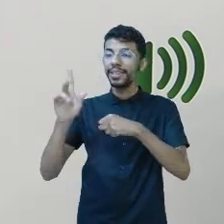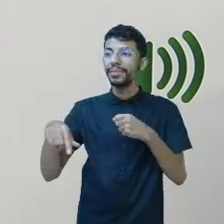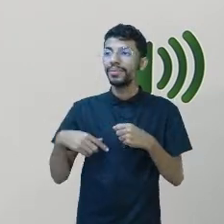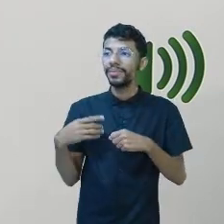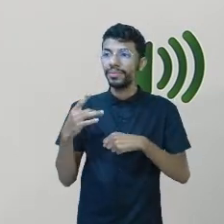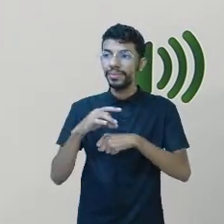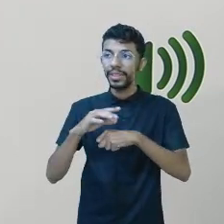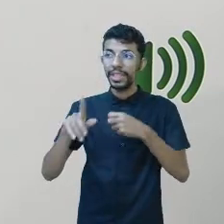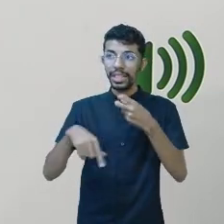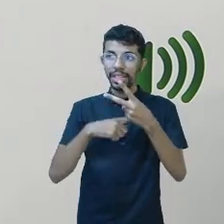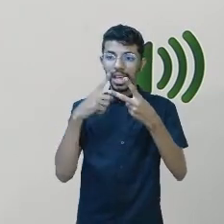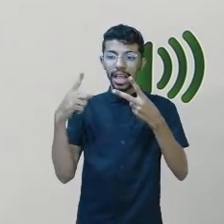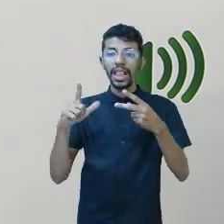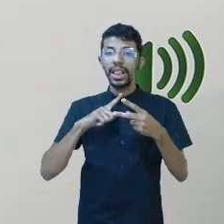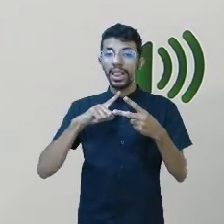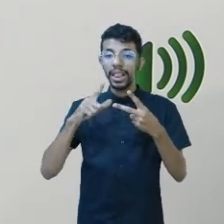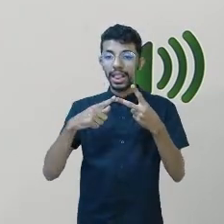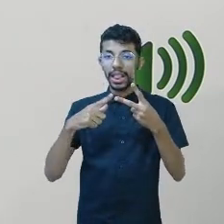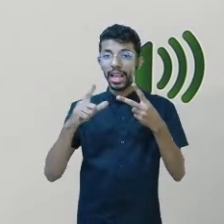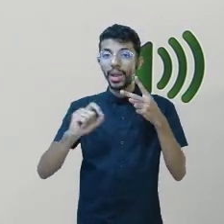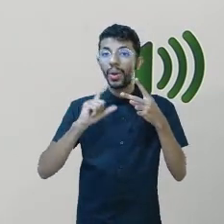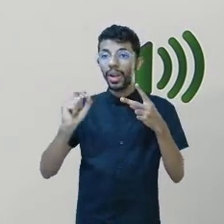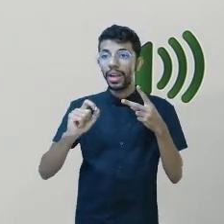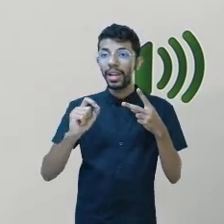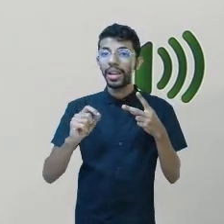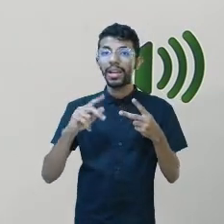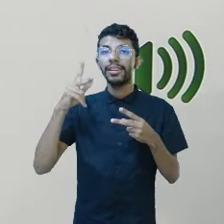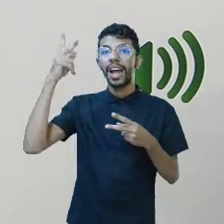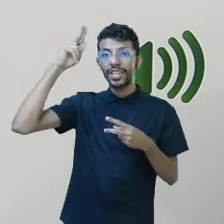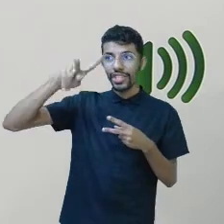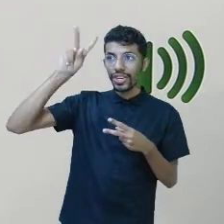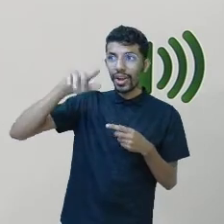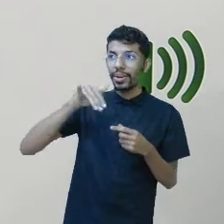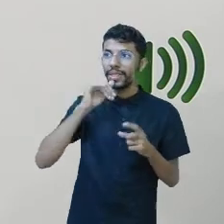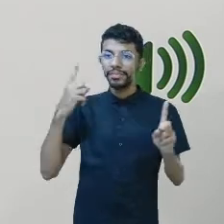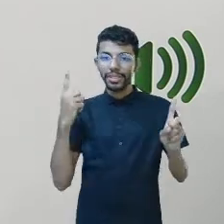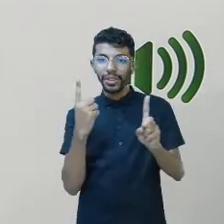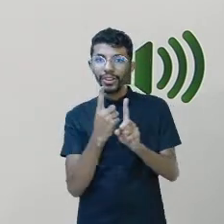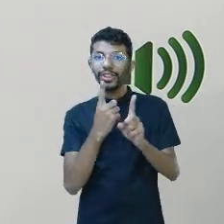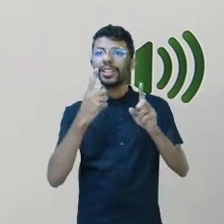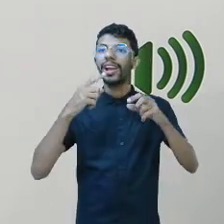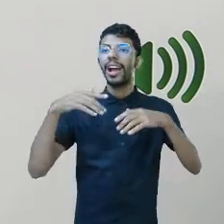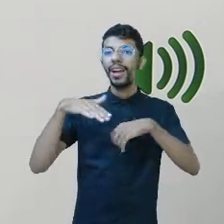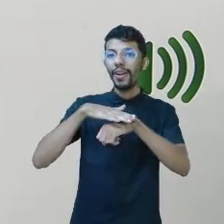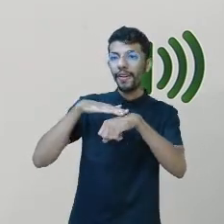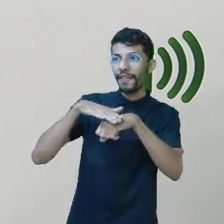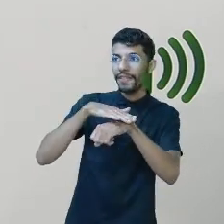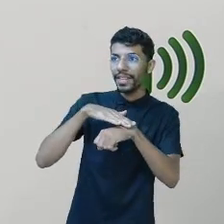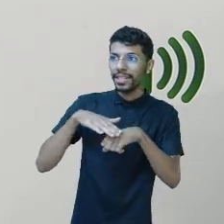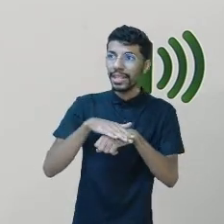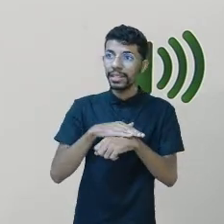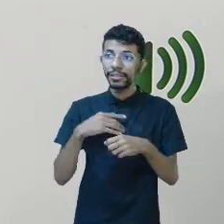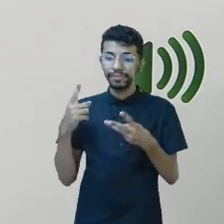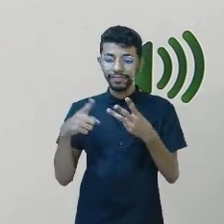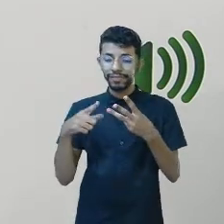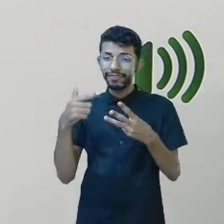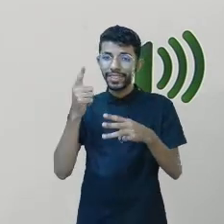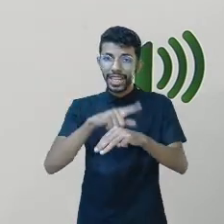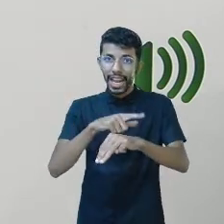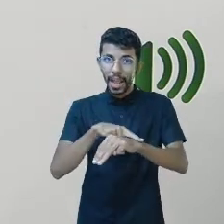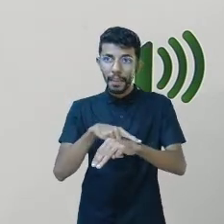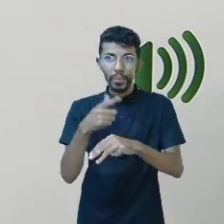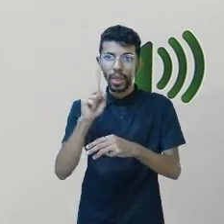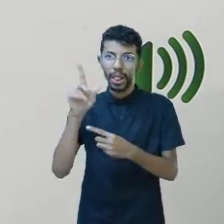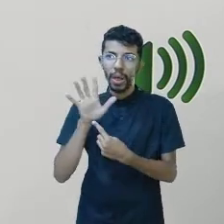o enredo, elas se encontrando, elas conversando. O tempo aqui não relatou. O espaço não